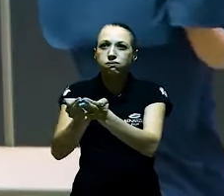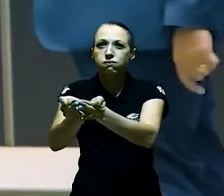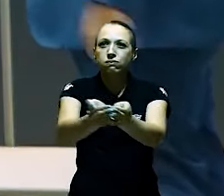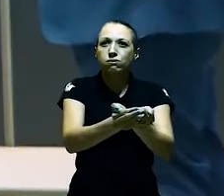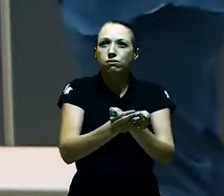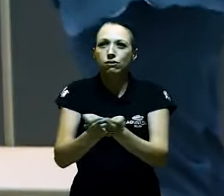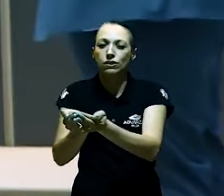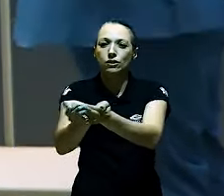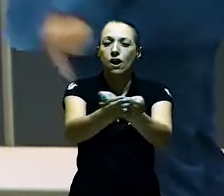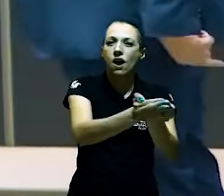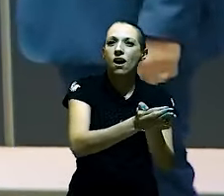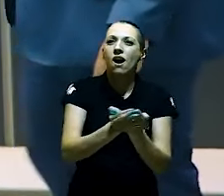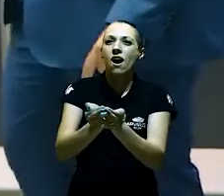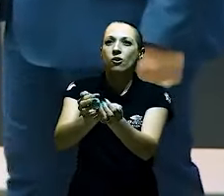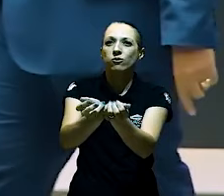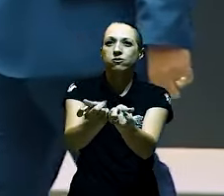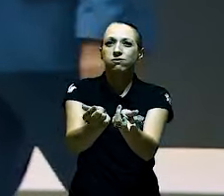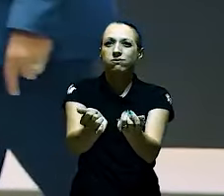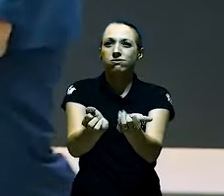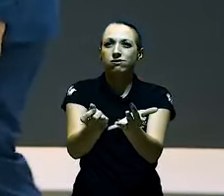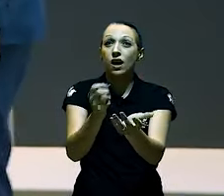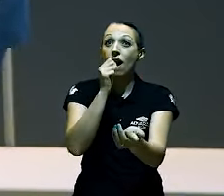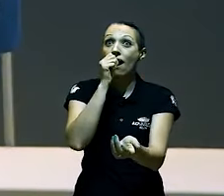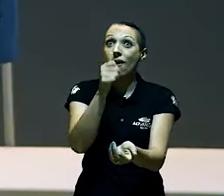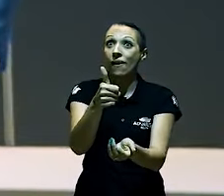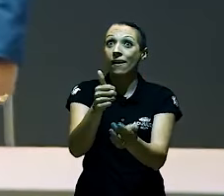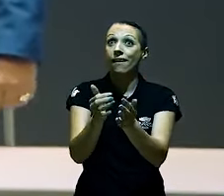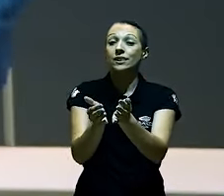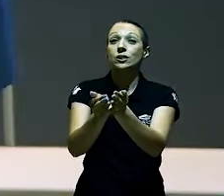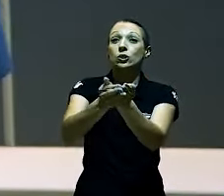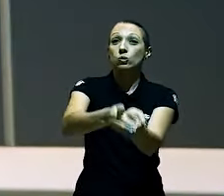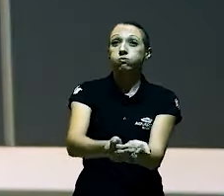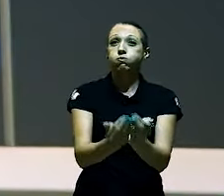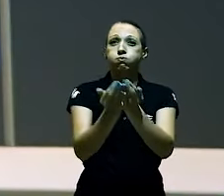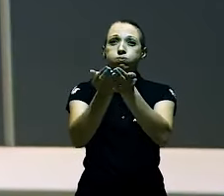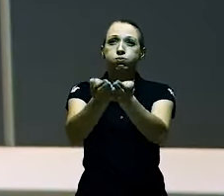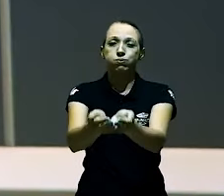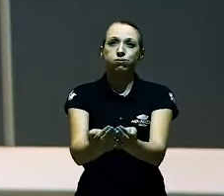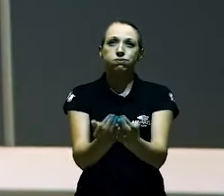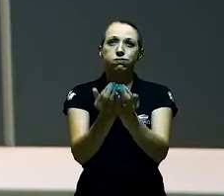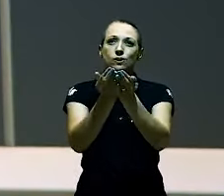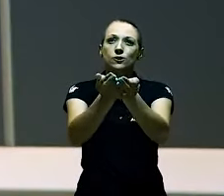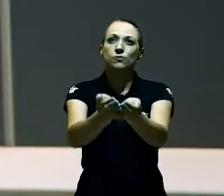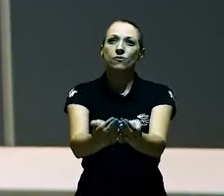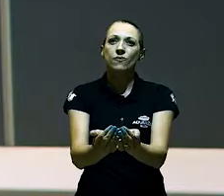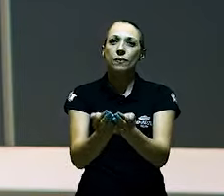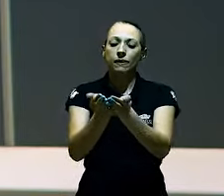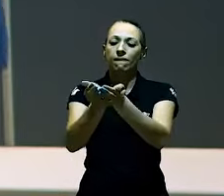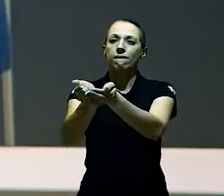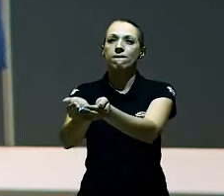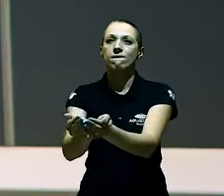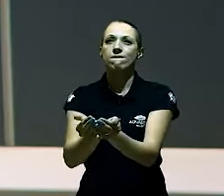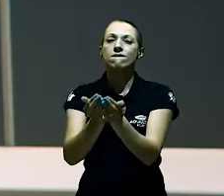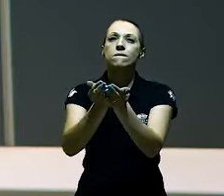vou me quebrar todinho e vou afundar esse profeta fujão. No meio desta crise, o capitão do